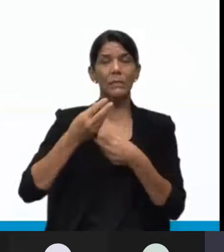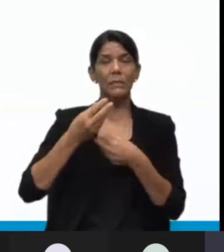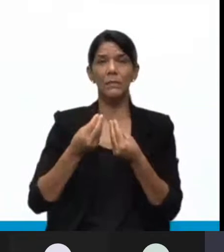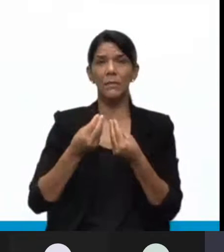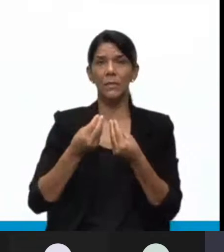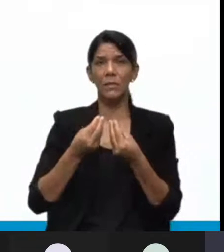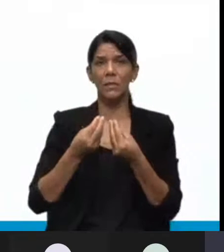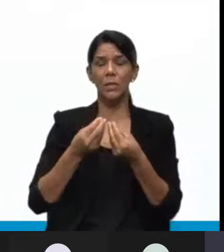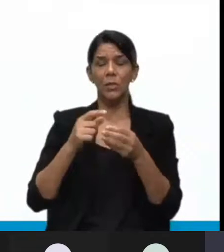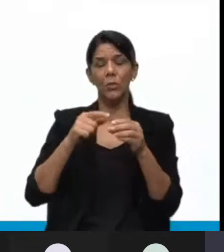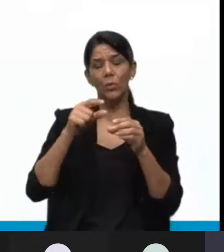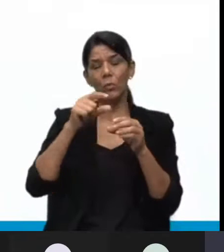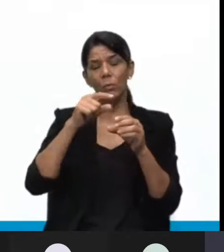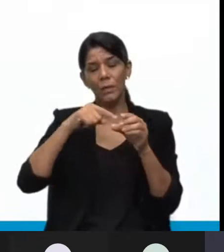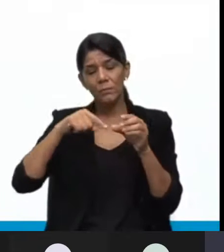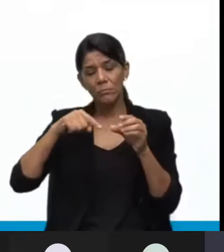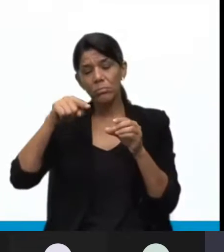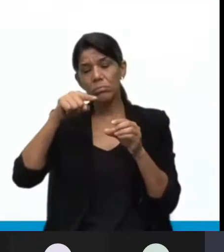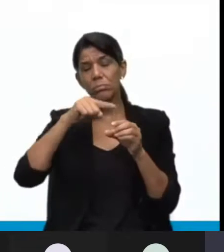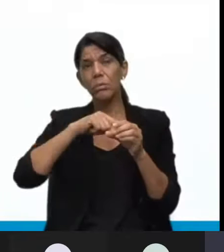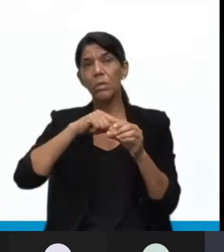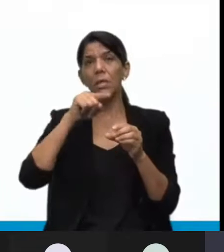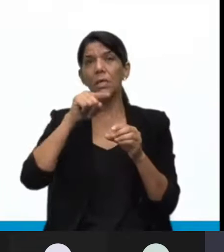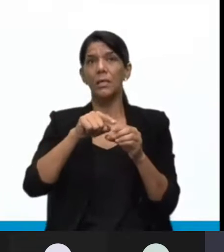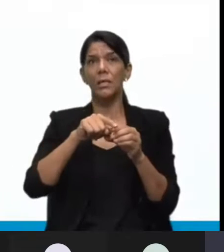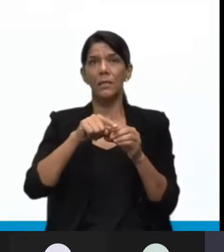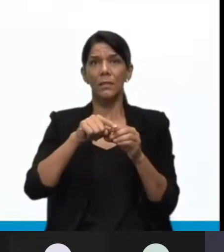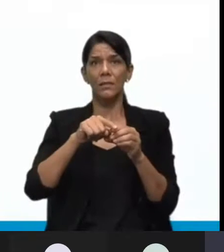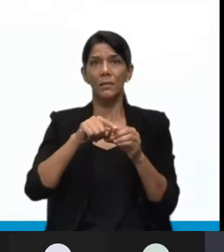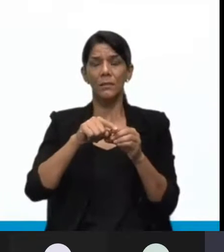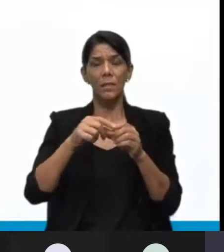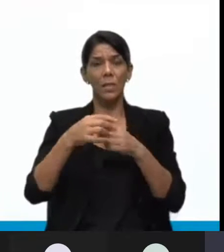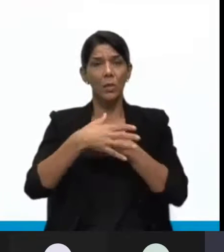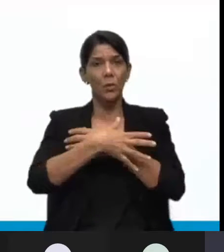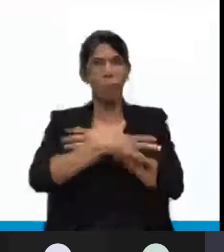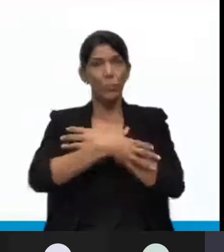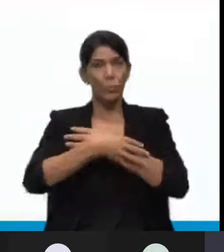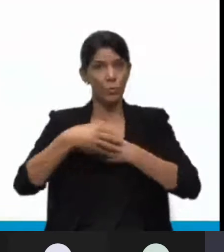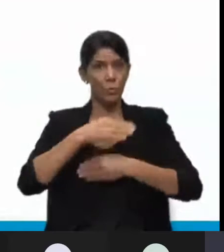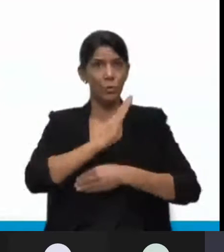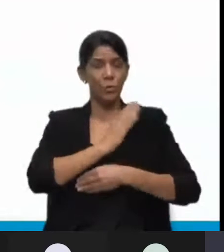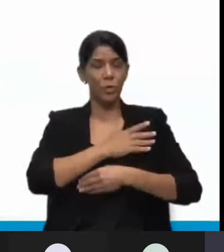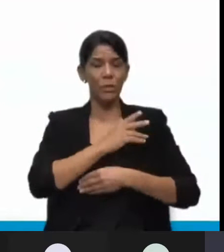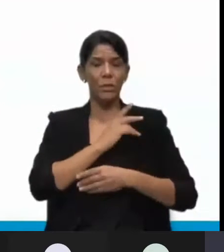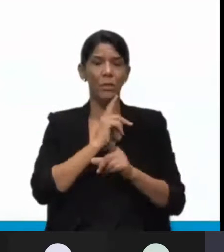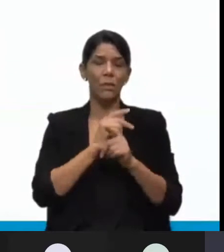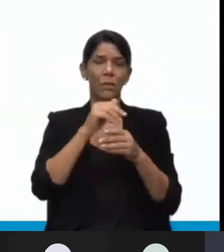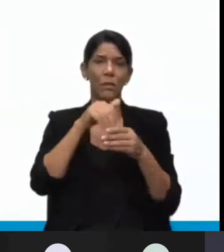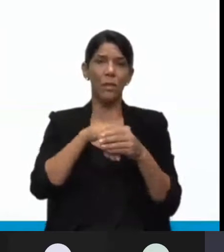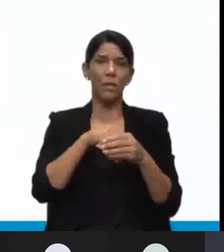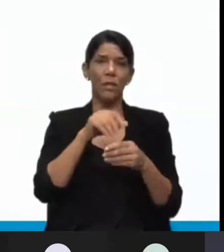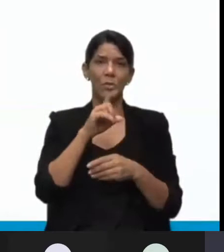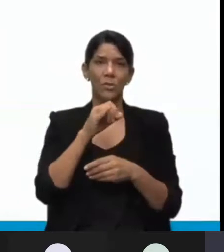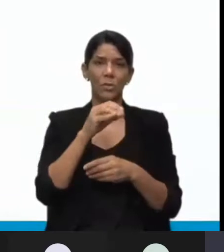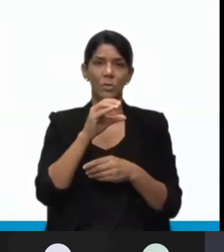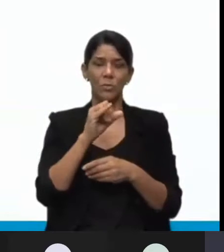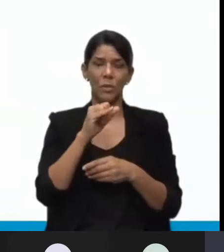núcleo com formato mais elíptico. Então, nesse tecido muscular cardíaco, eu também consigo encontrar lá os